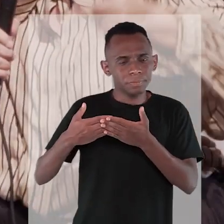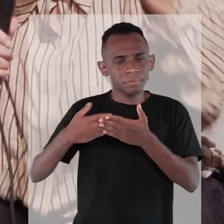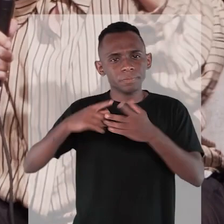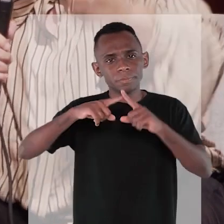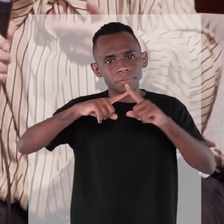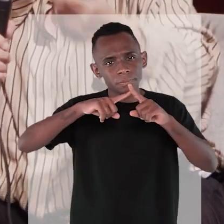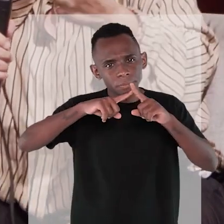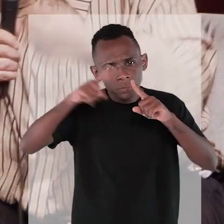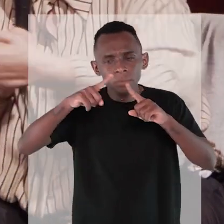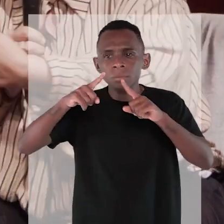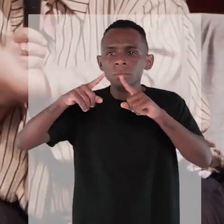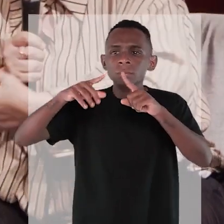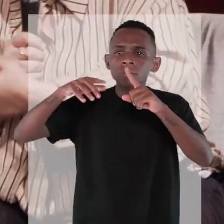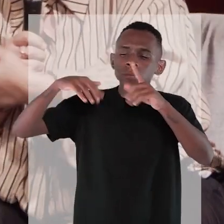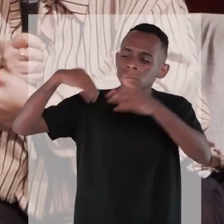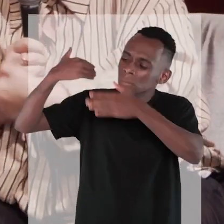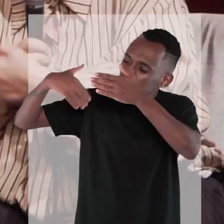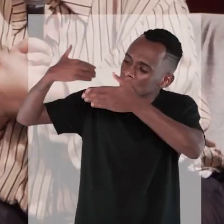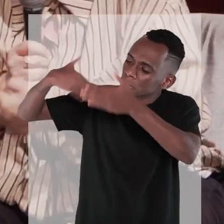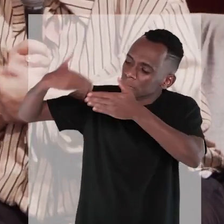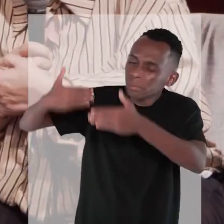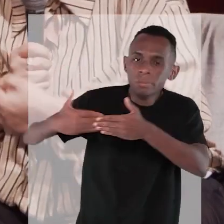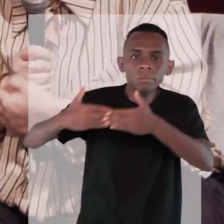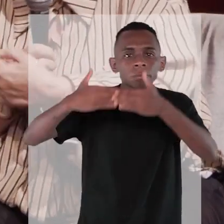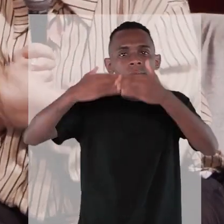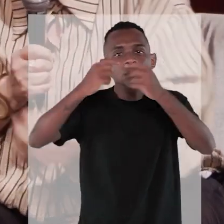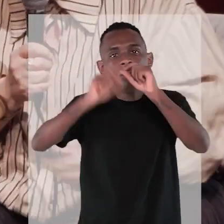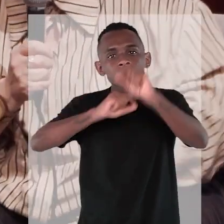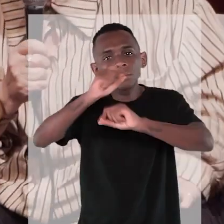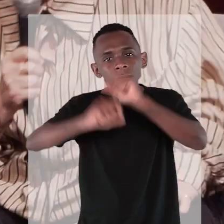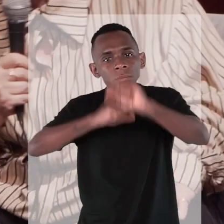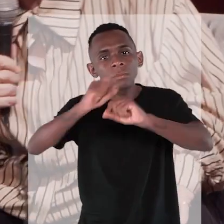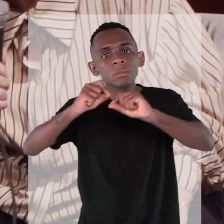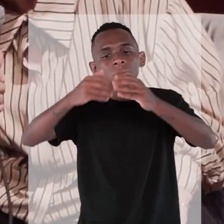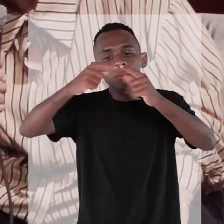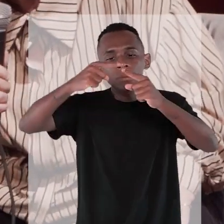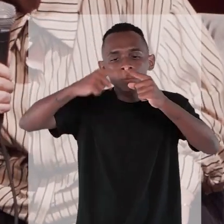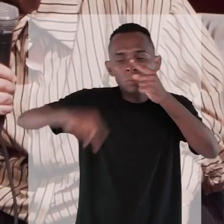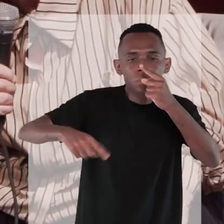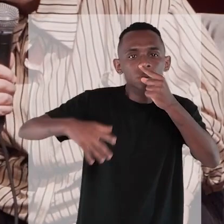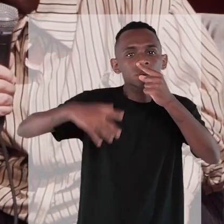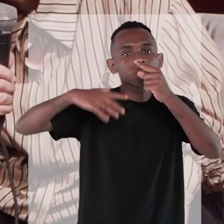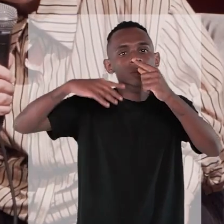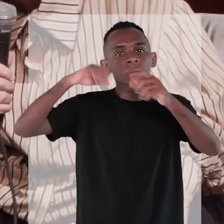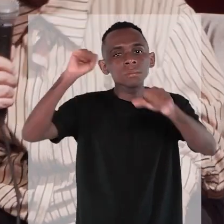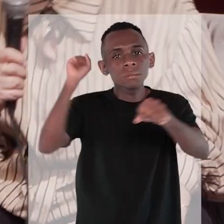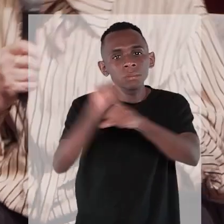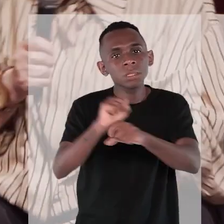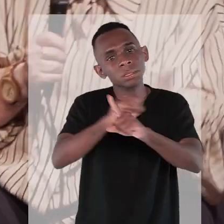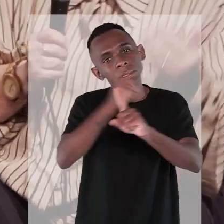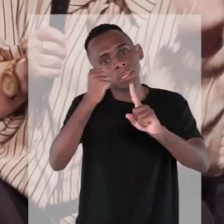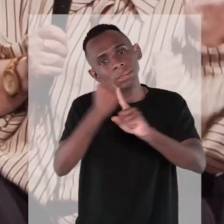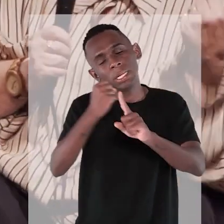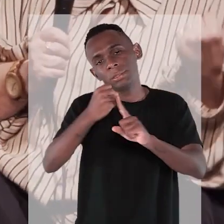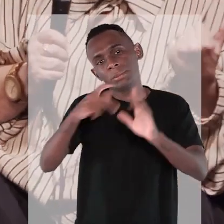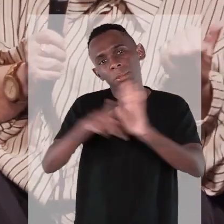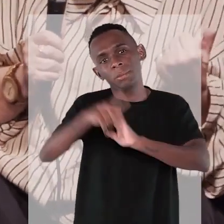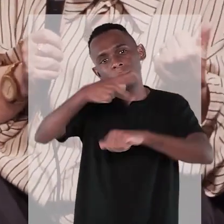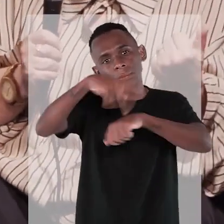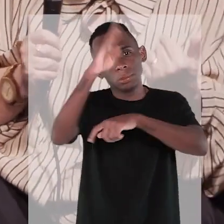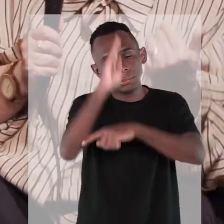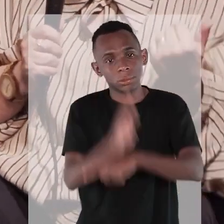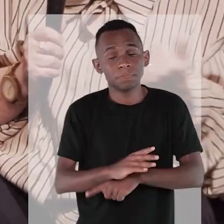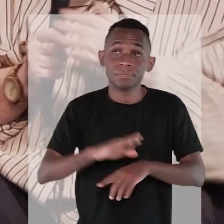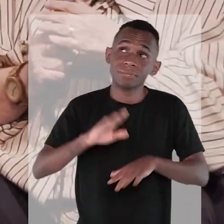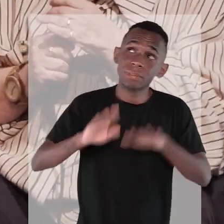Mas esse processo que rompeu, o que foi que rompeu com a nossa epiderme civilizatória?